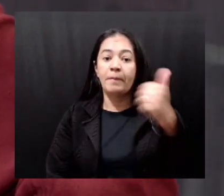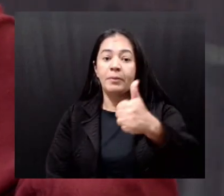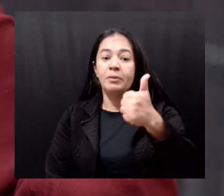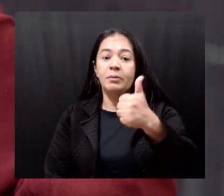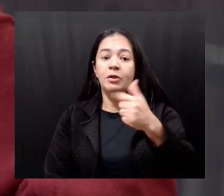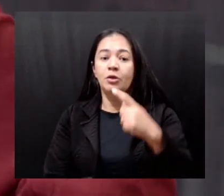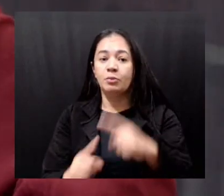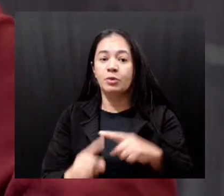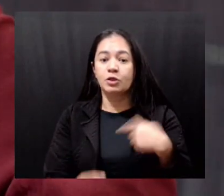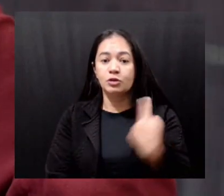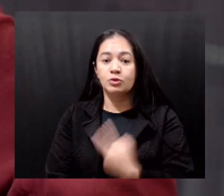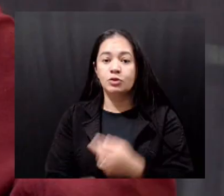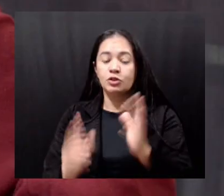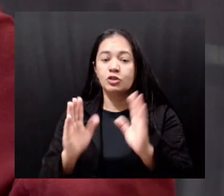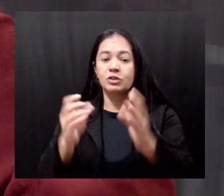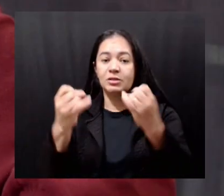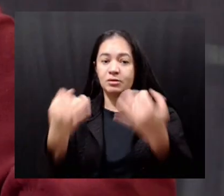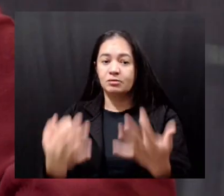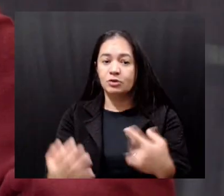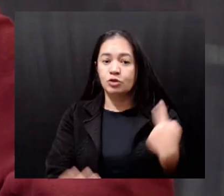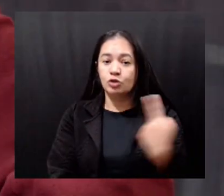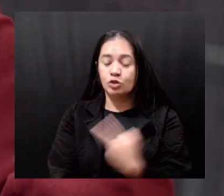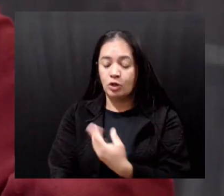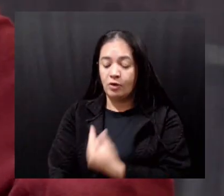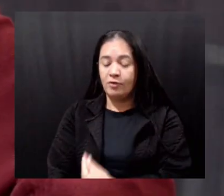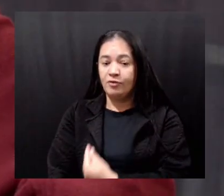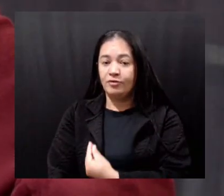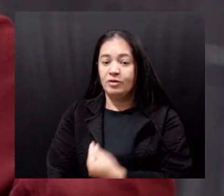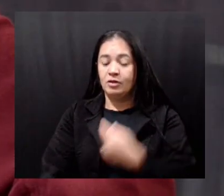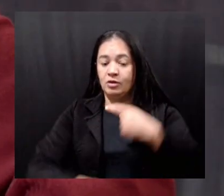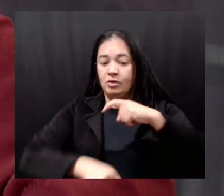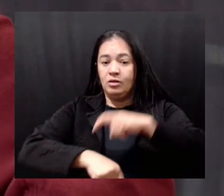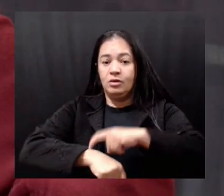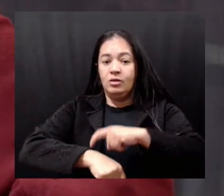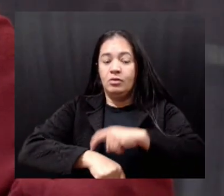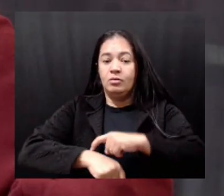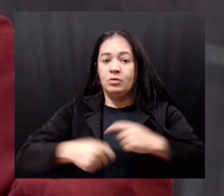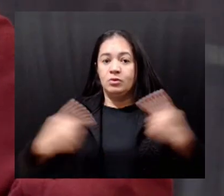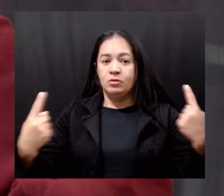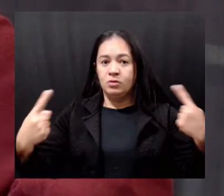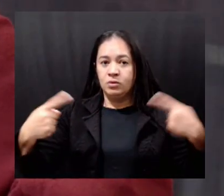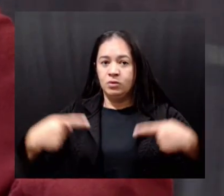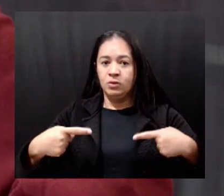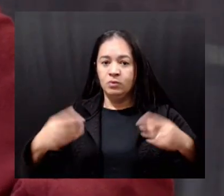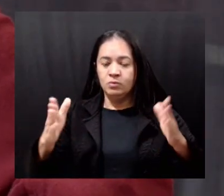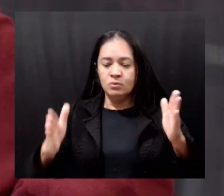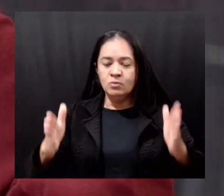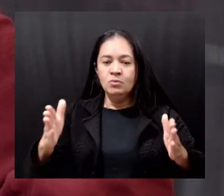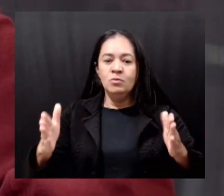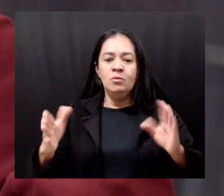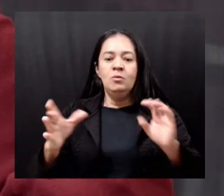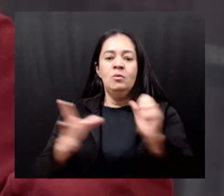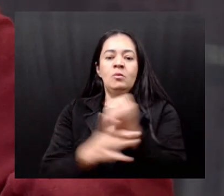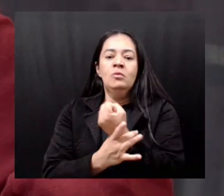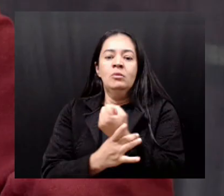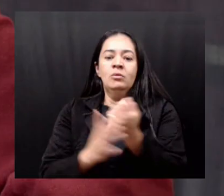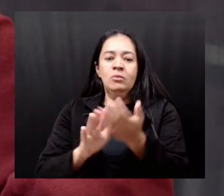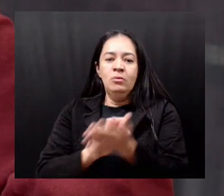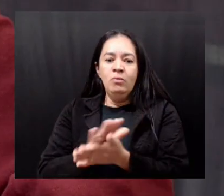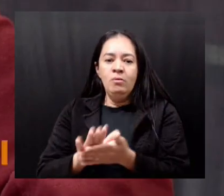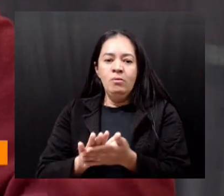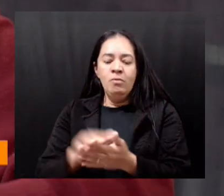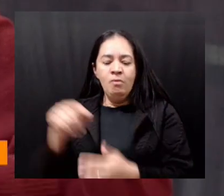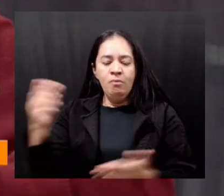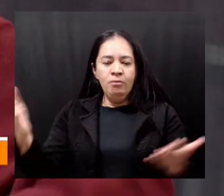gente está vivendo tempos bastante desafiadores em termos de violência, de insegurança, né, no mundo como um todo,